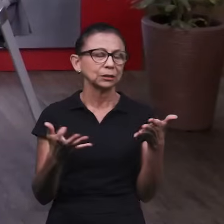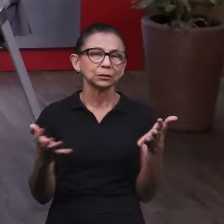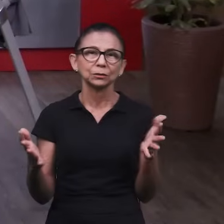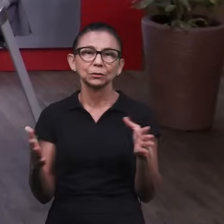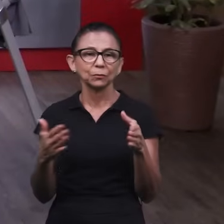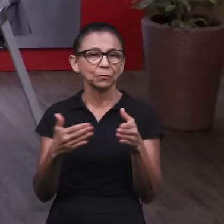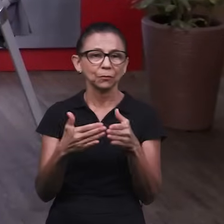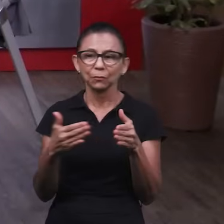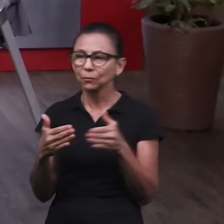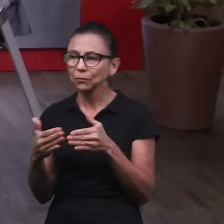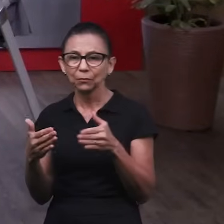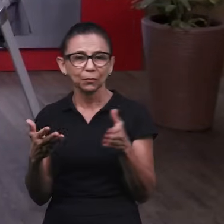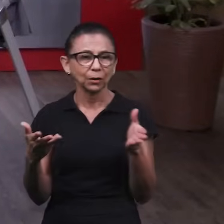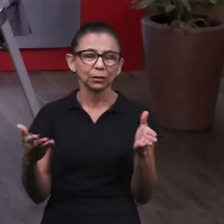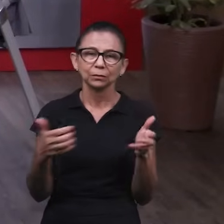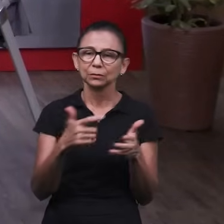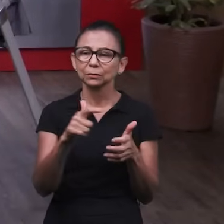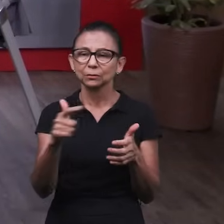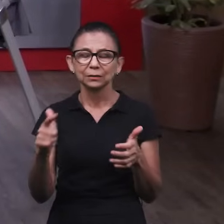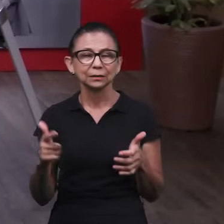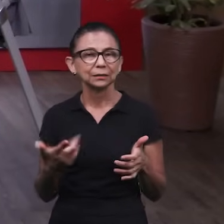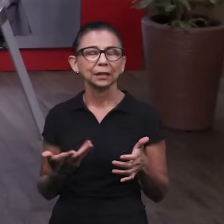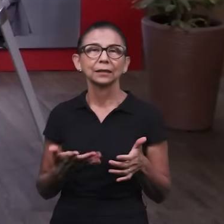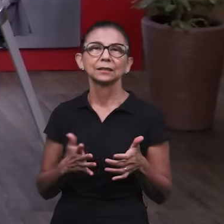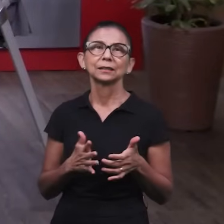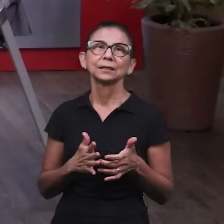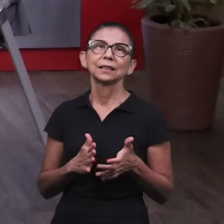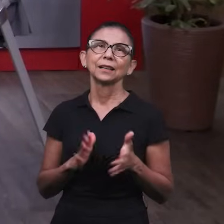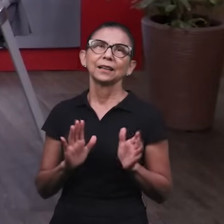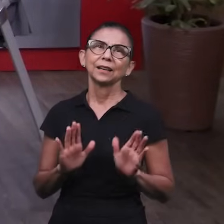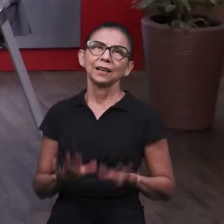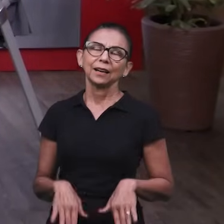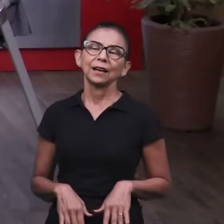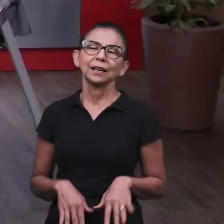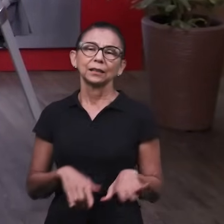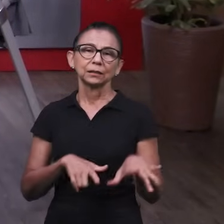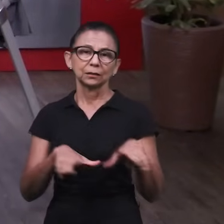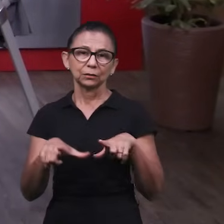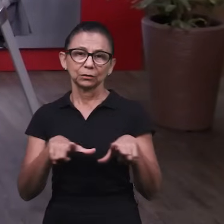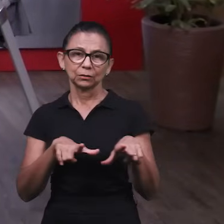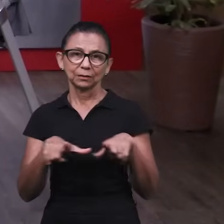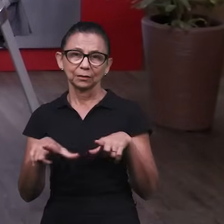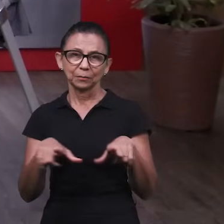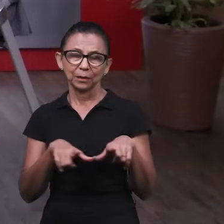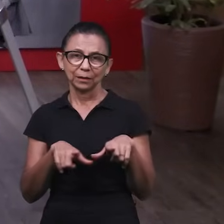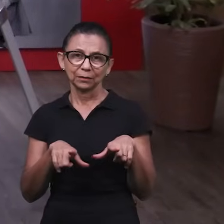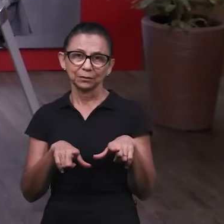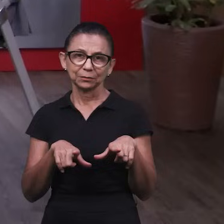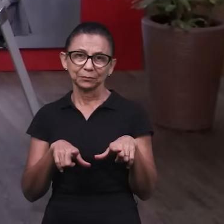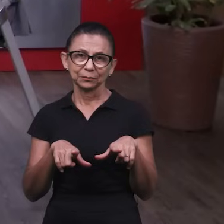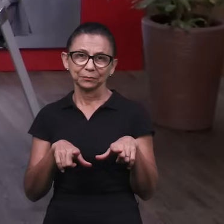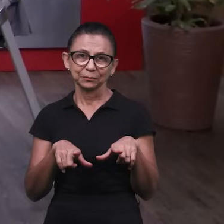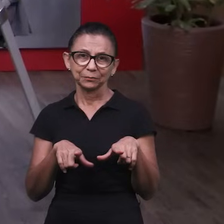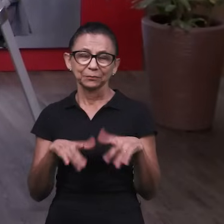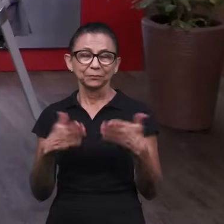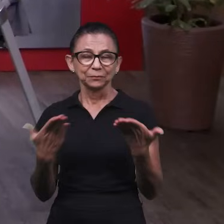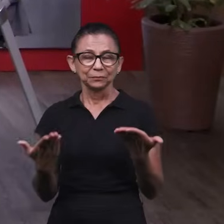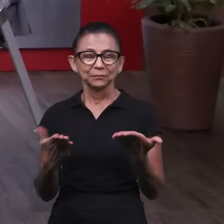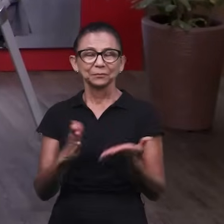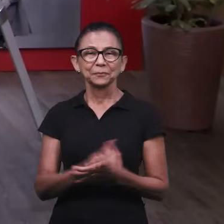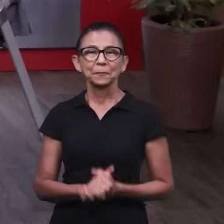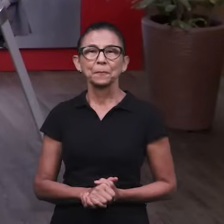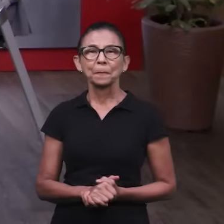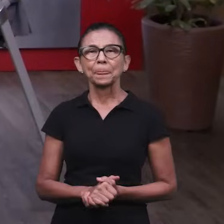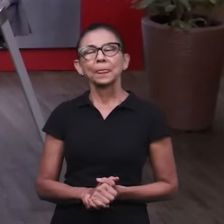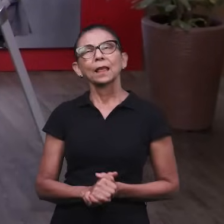está levando a história de vida. Então, no trabalho, pode esquecer o que é necessário lembrar-se. Ele começa a